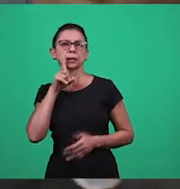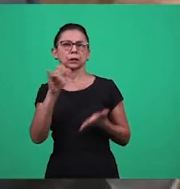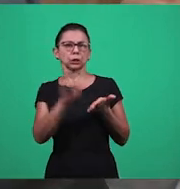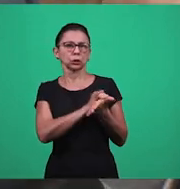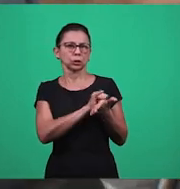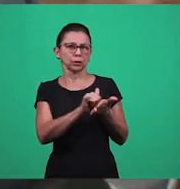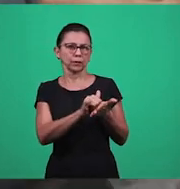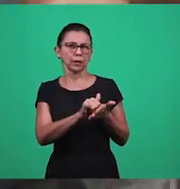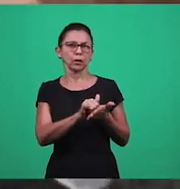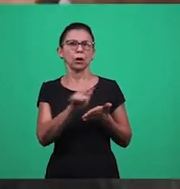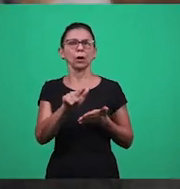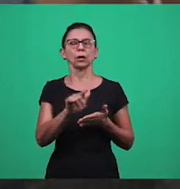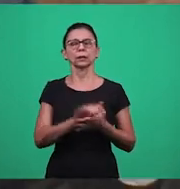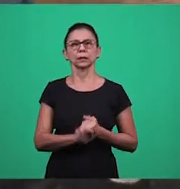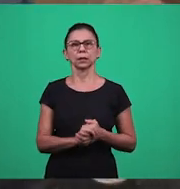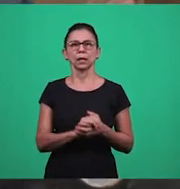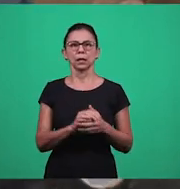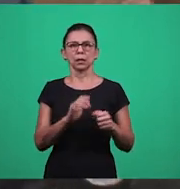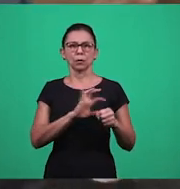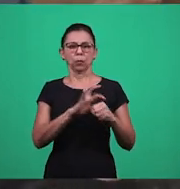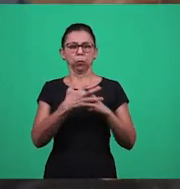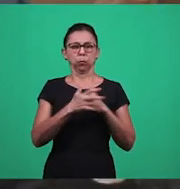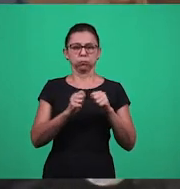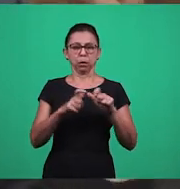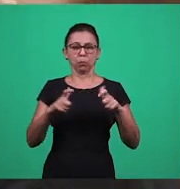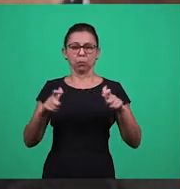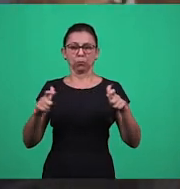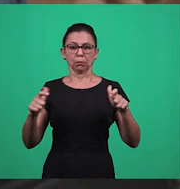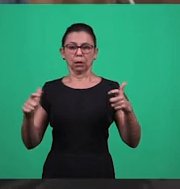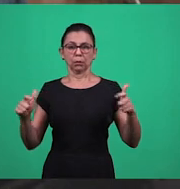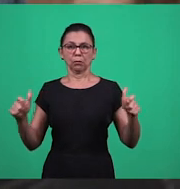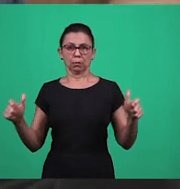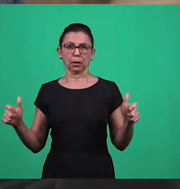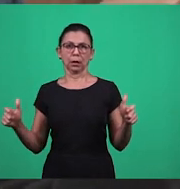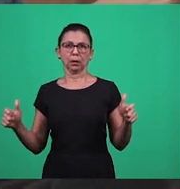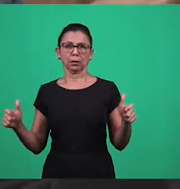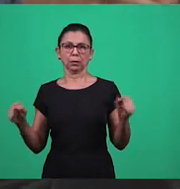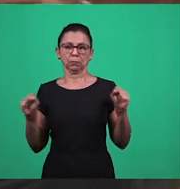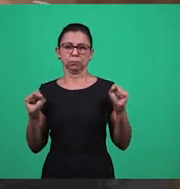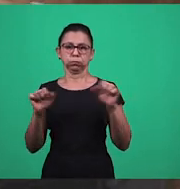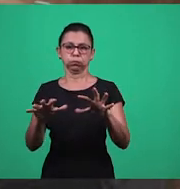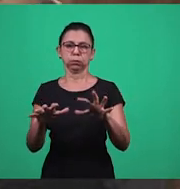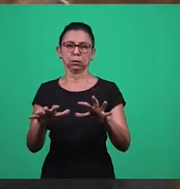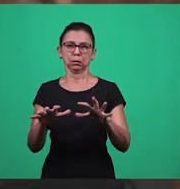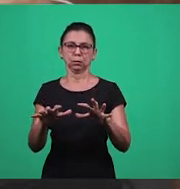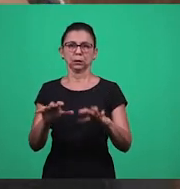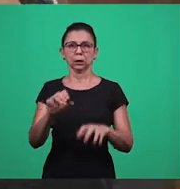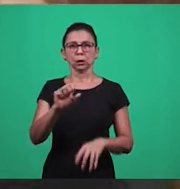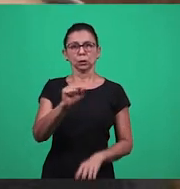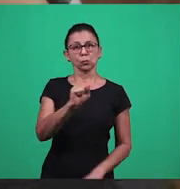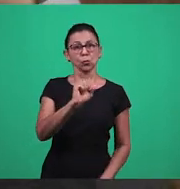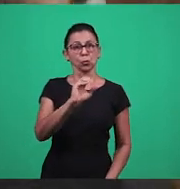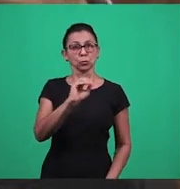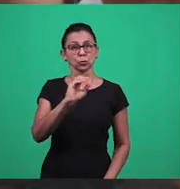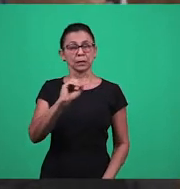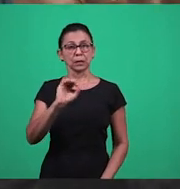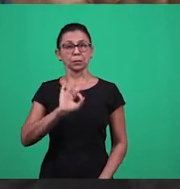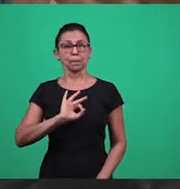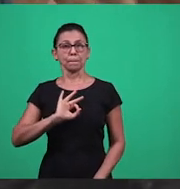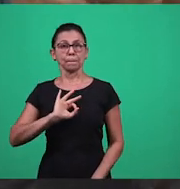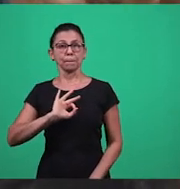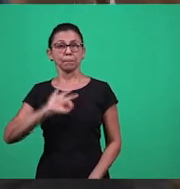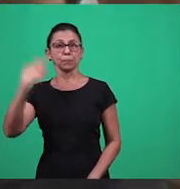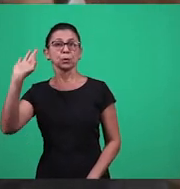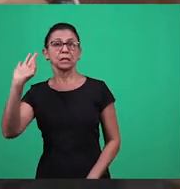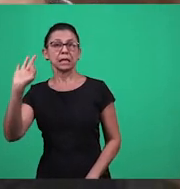na cidade de Nova York, onde tem um aumento de casos e as pessoas estão realmente em pânico, houve um aumento de